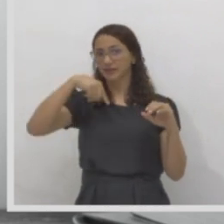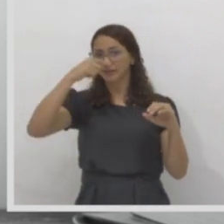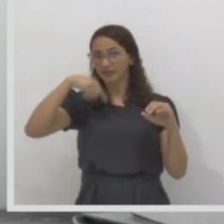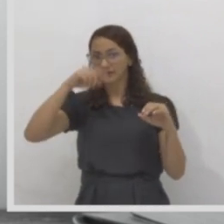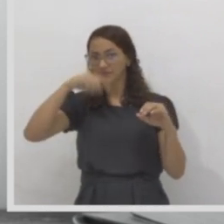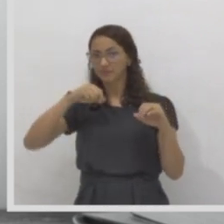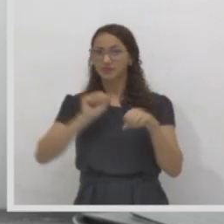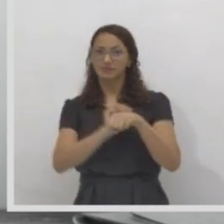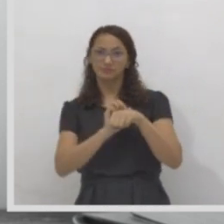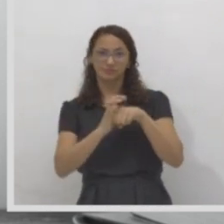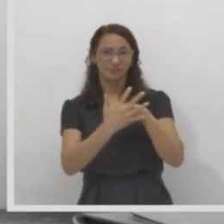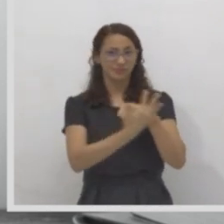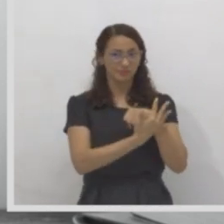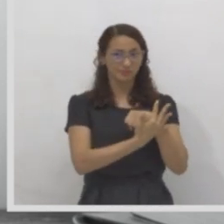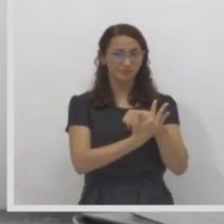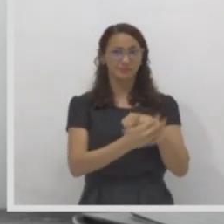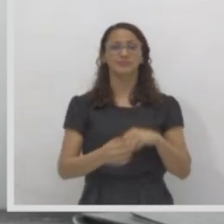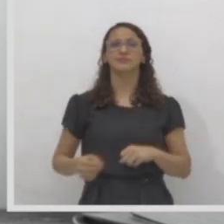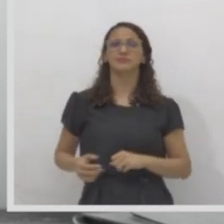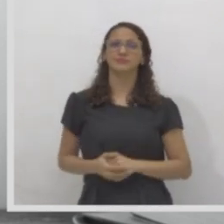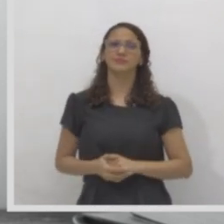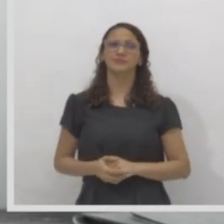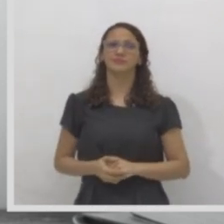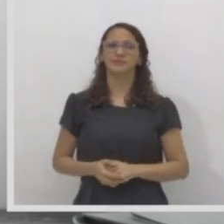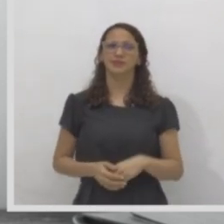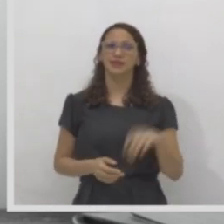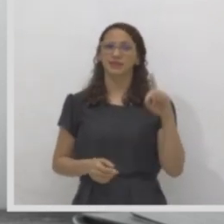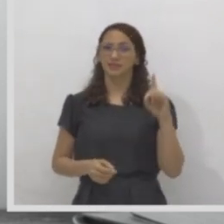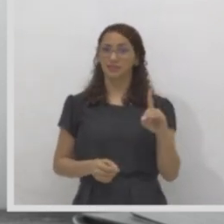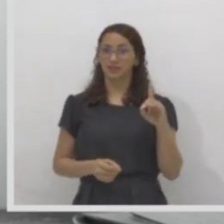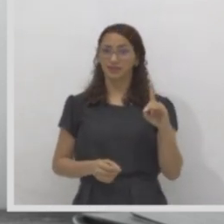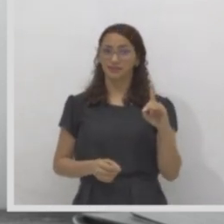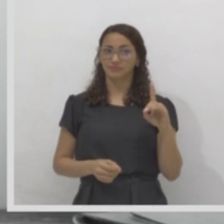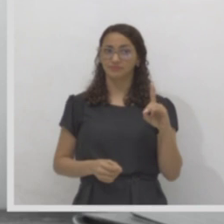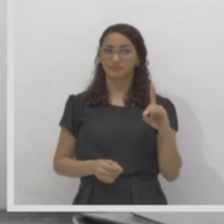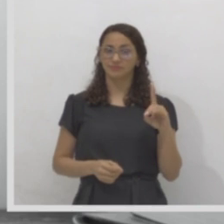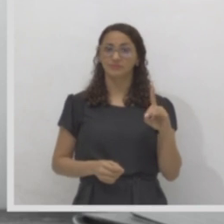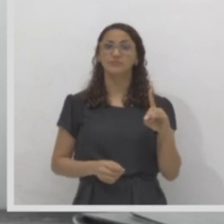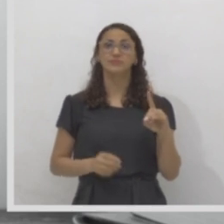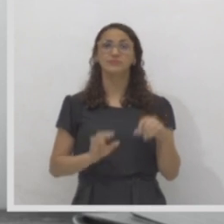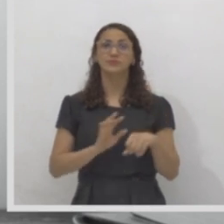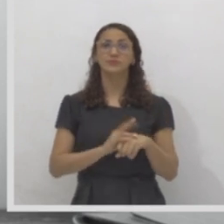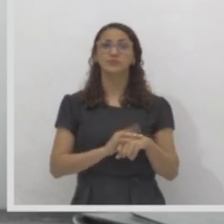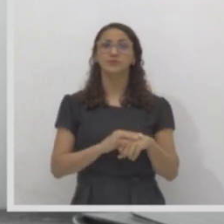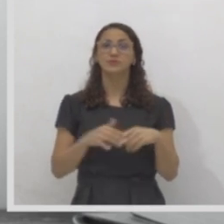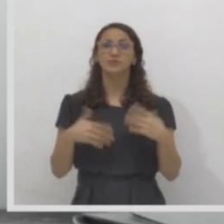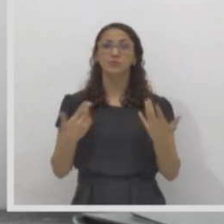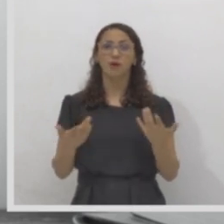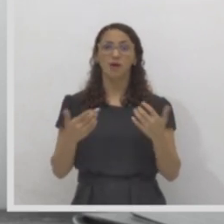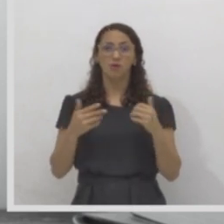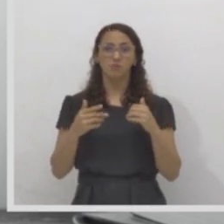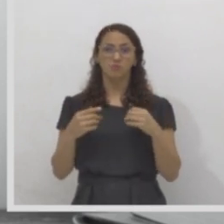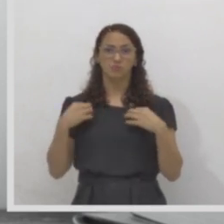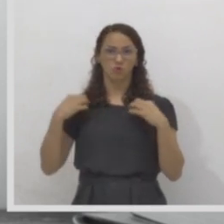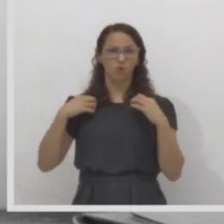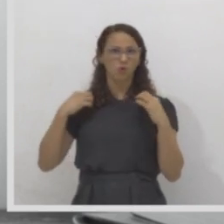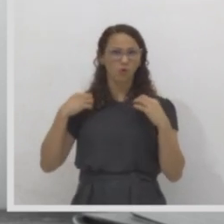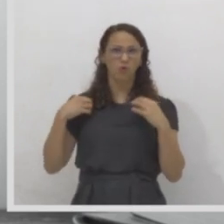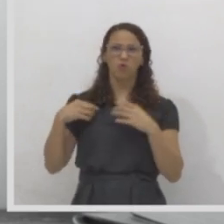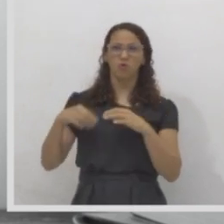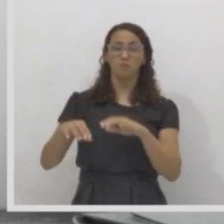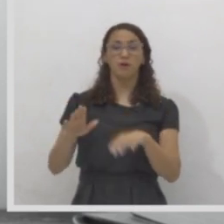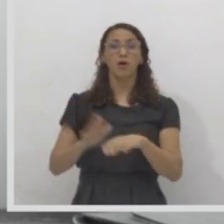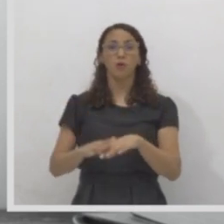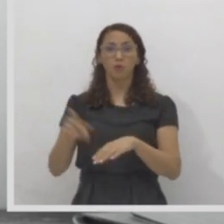falando nesse momento de pandemia, tá? E na letra D, qual a doença que pode ser transmitida pelo contato da pele? É